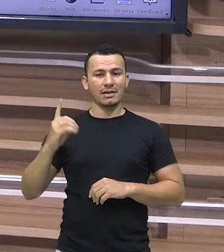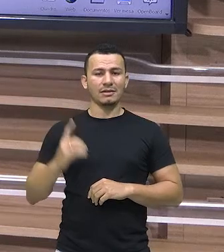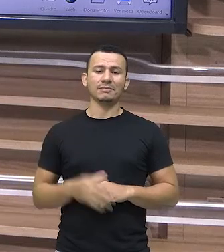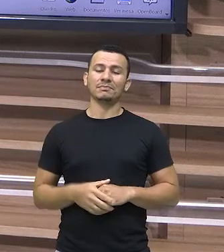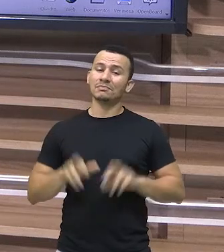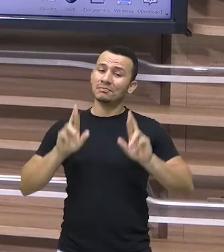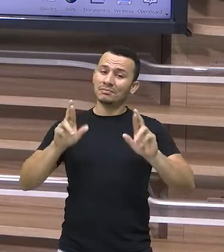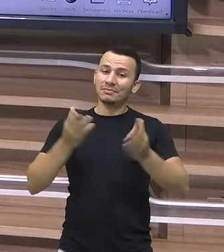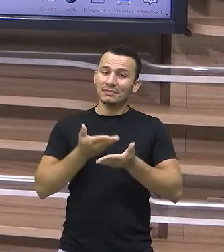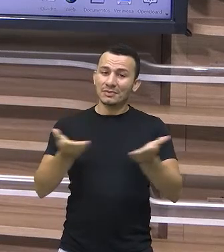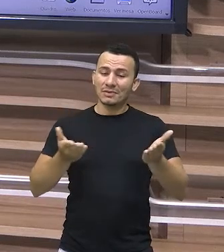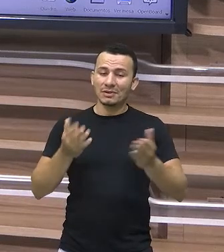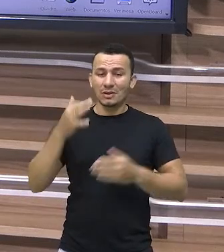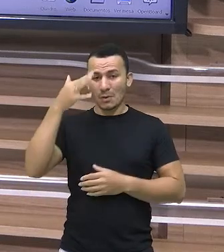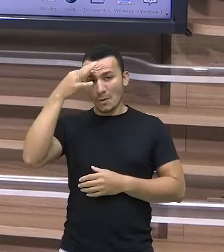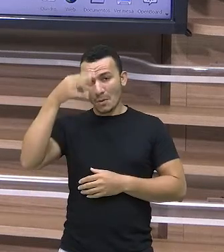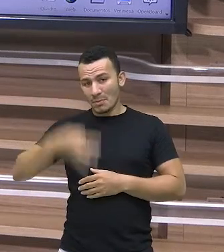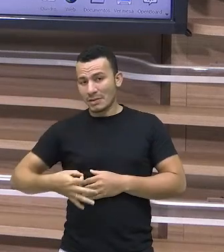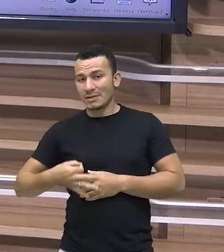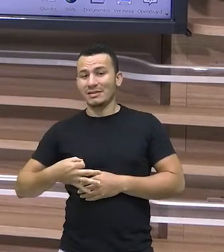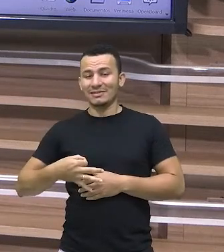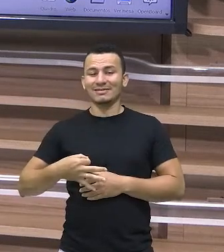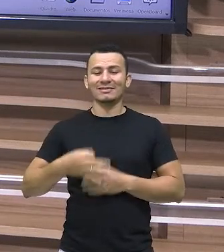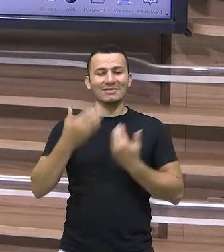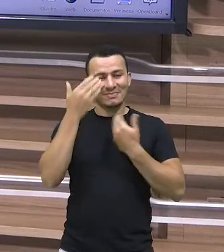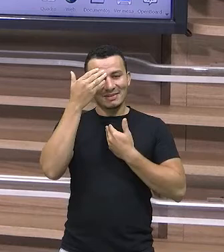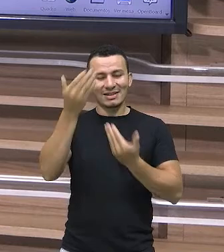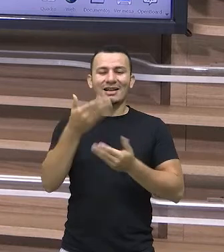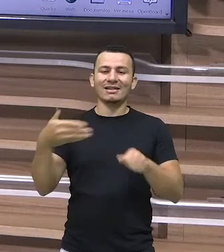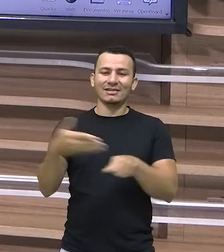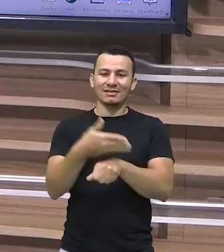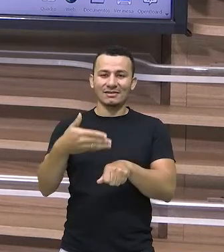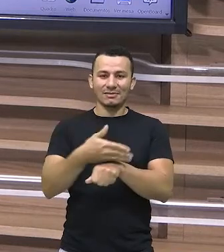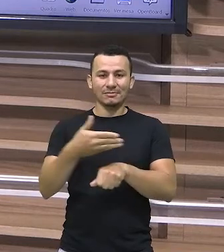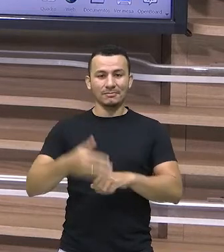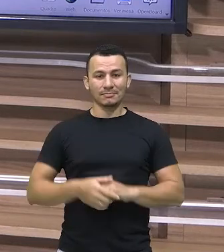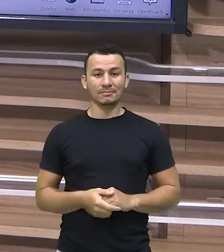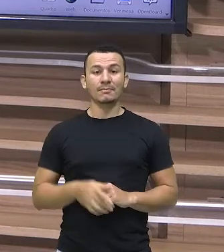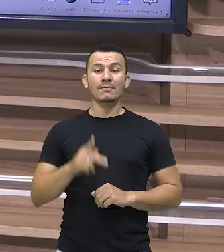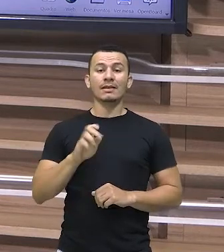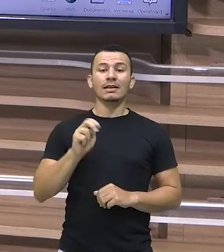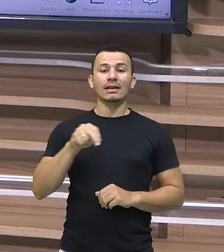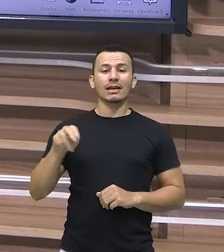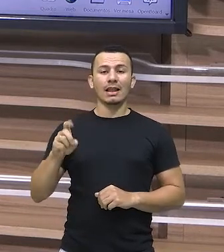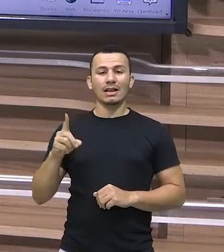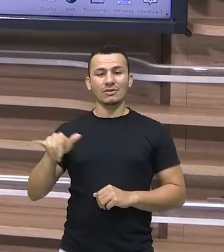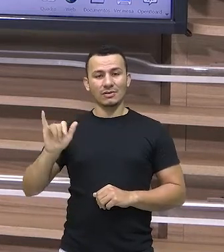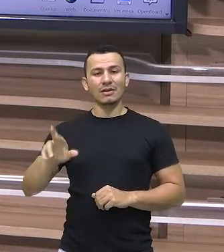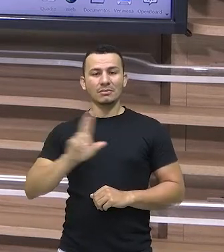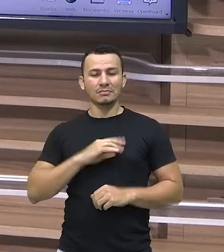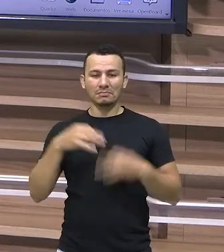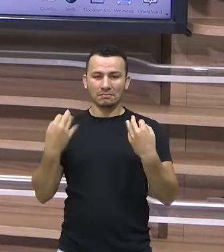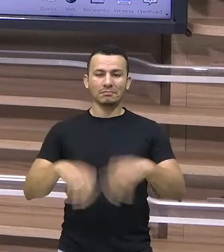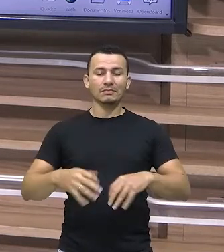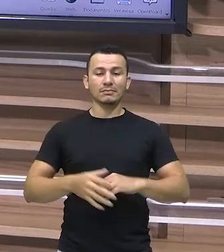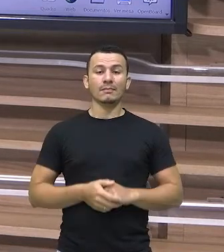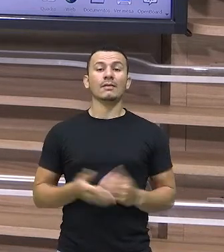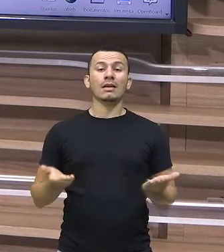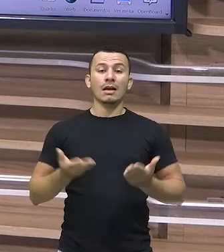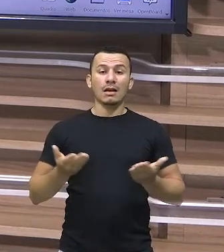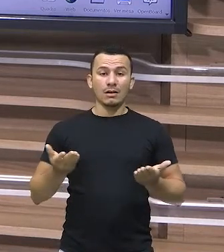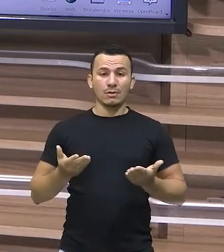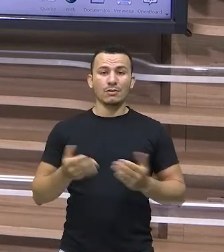vocês aí tenham compreendido a nossa questão. Muito obrigada aí pela participação do nosso aluno Kennedy, que acertou. Então vamos agora à